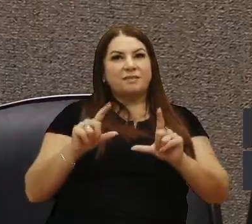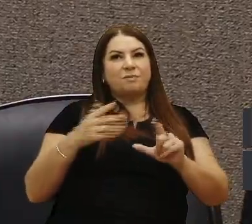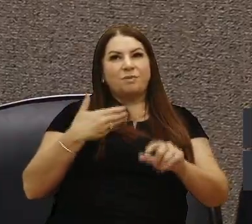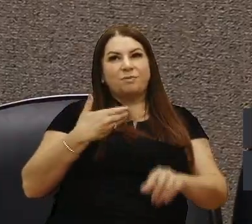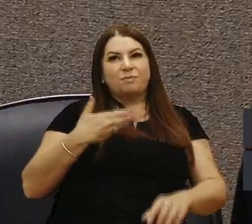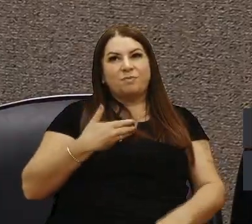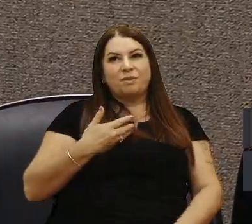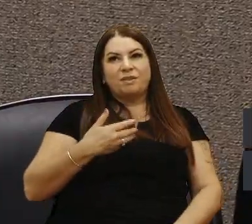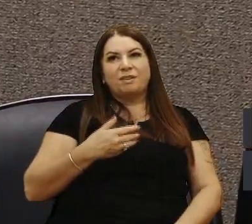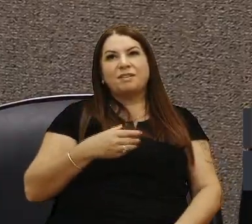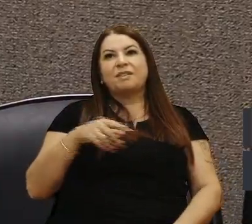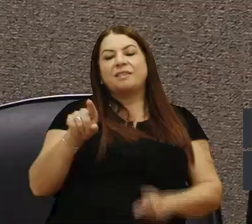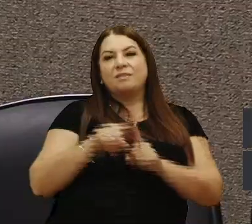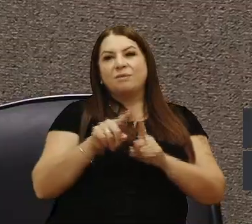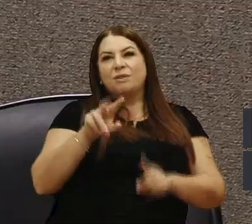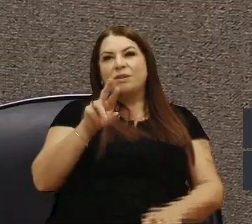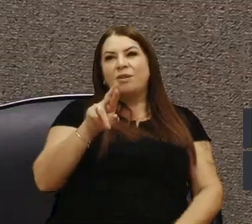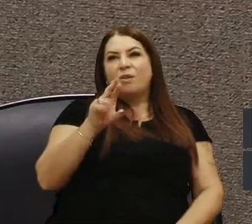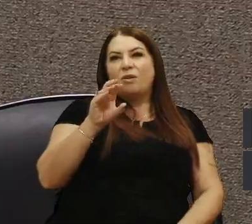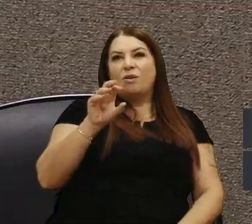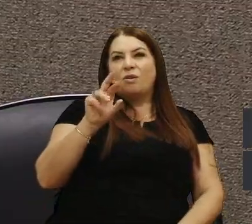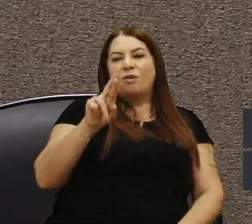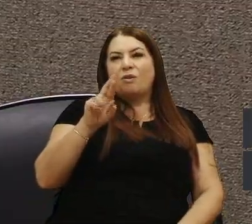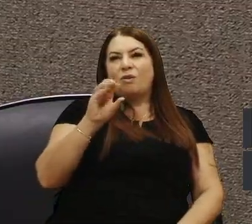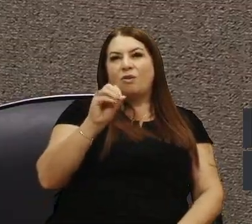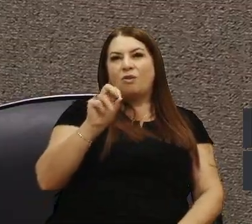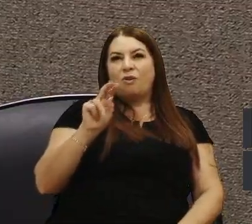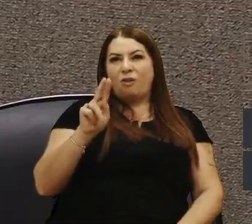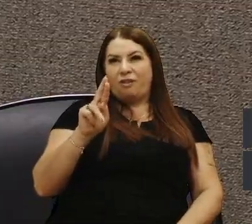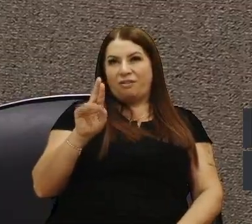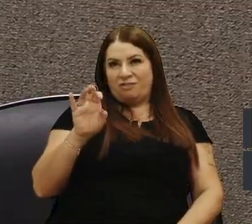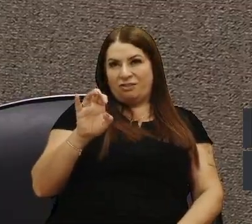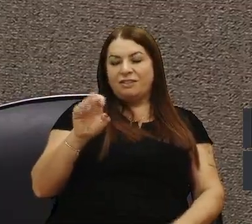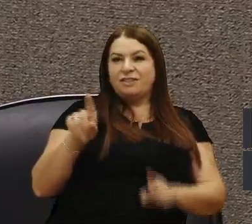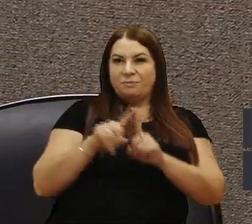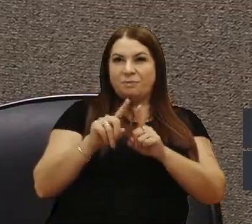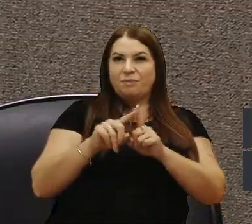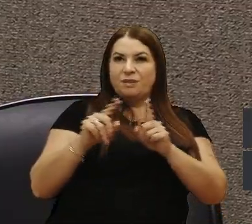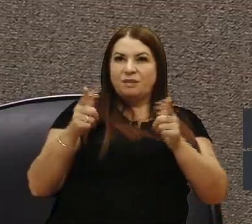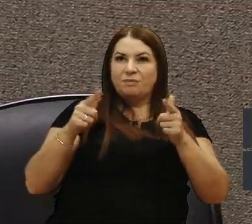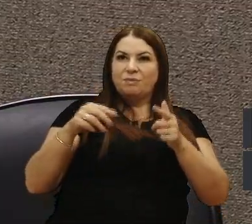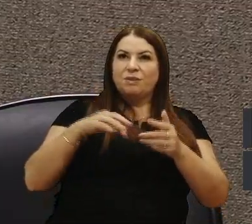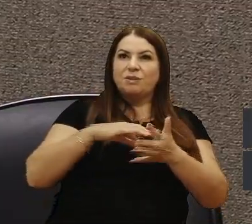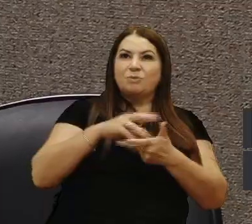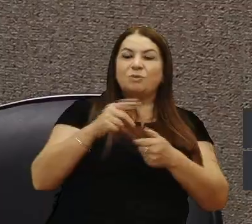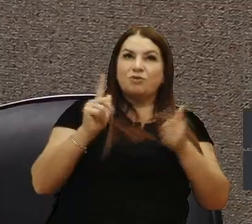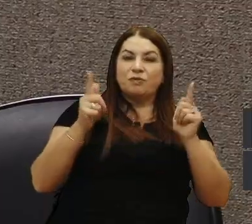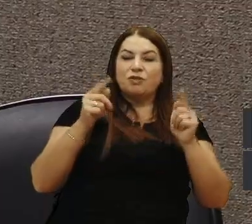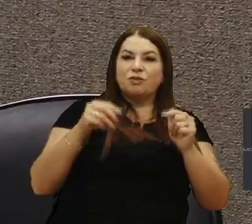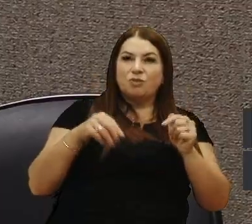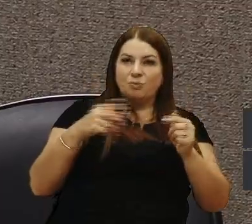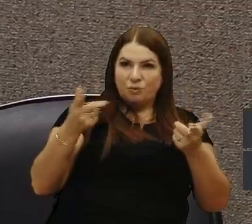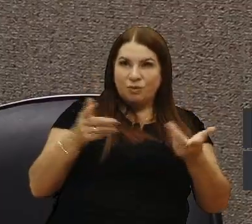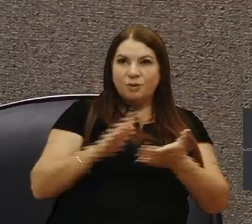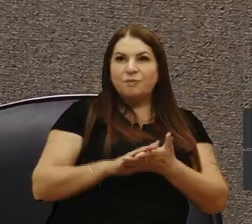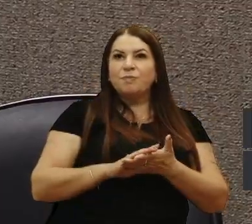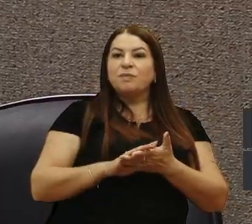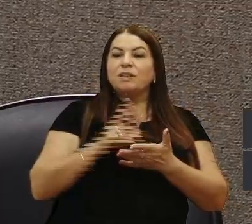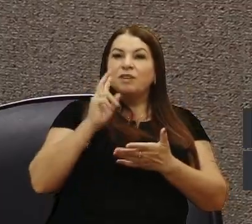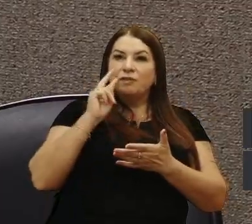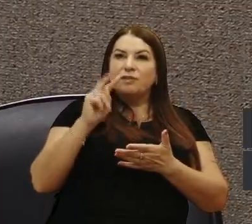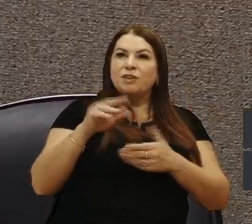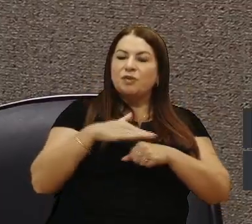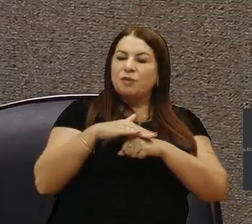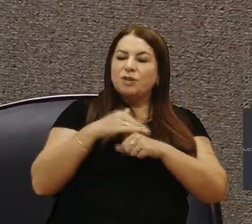amigo Jorge Carreteira, que Deus o tenha no melhor lugar do mundo e que seja divertido como tu era. Então a gente vinha